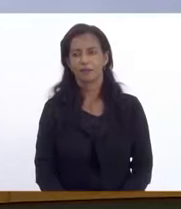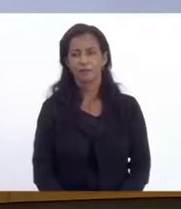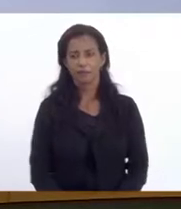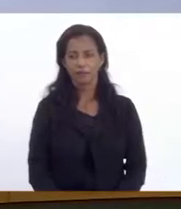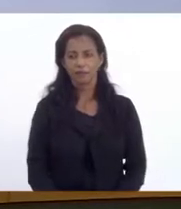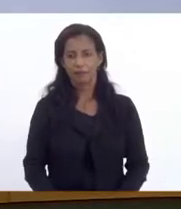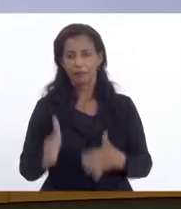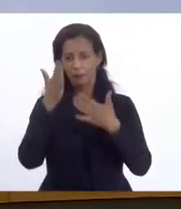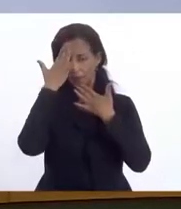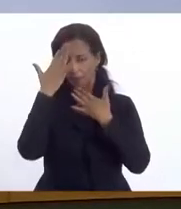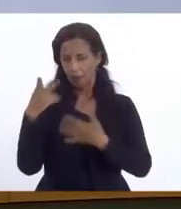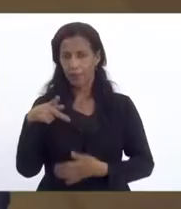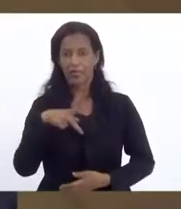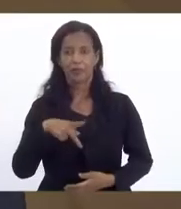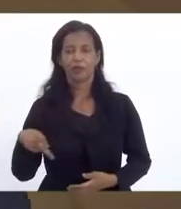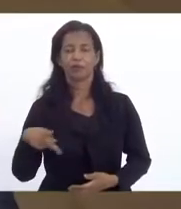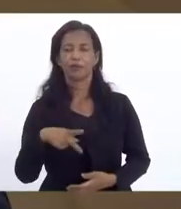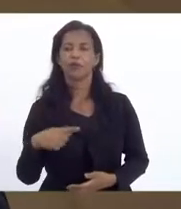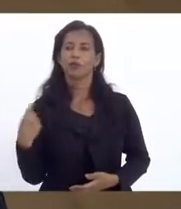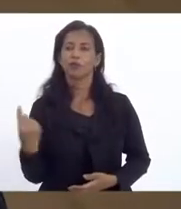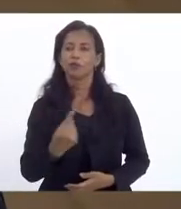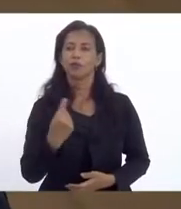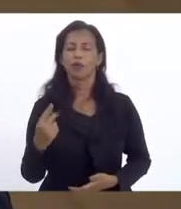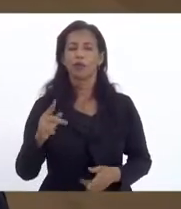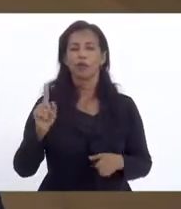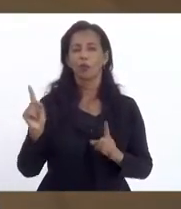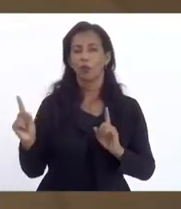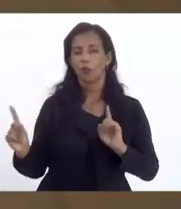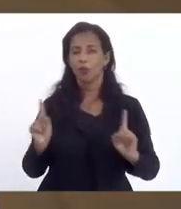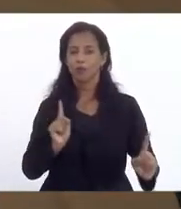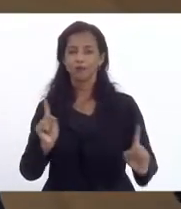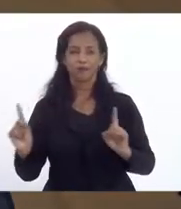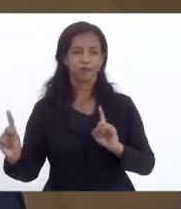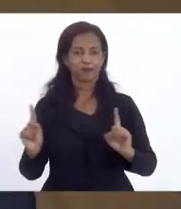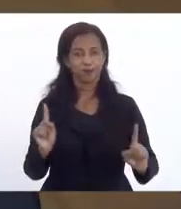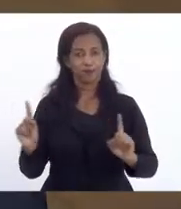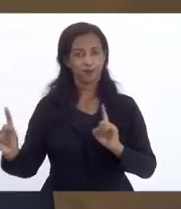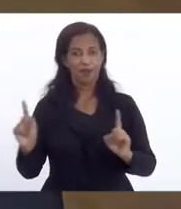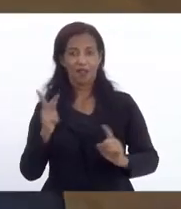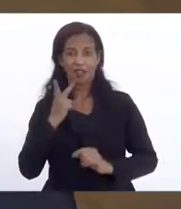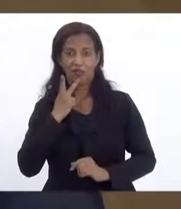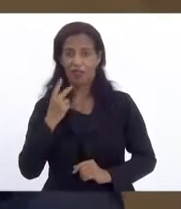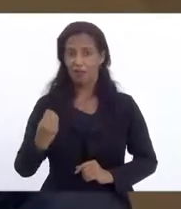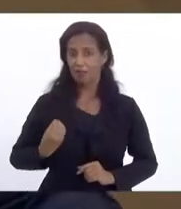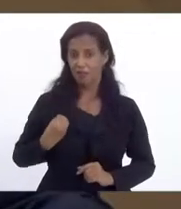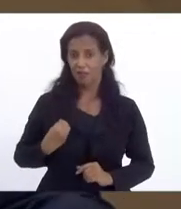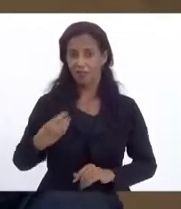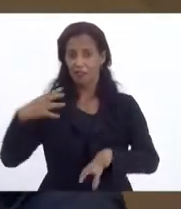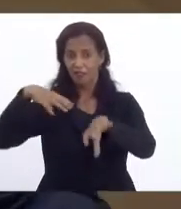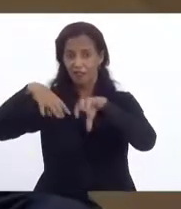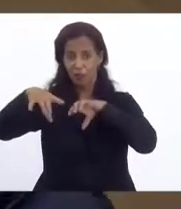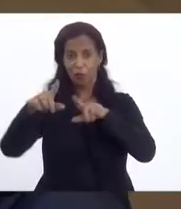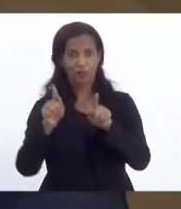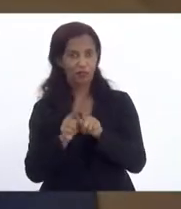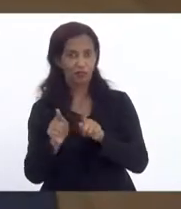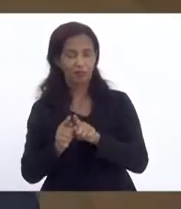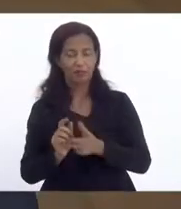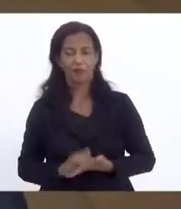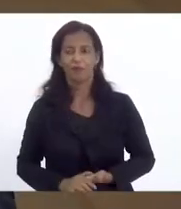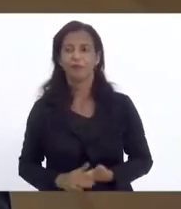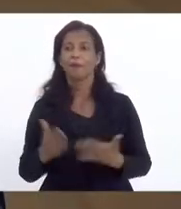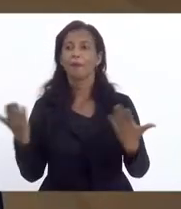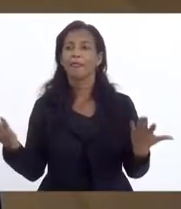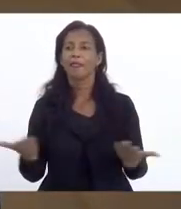Obrigado, professor Mauro Osório. Nós vamos intercalando as falas presenciais e virtualmente. Vai